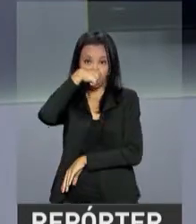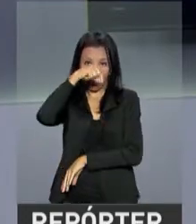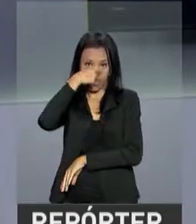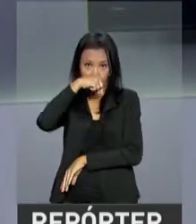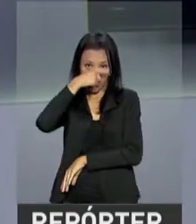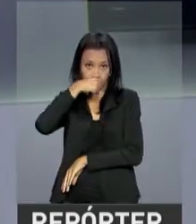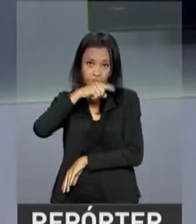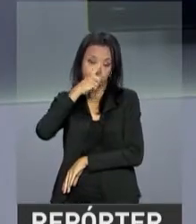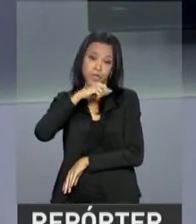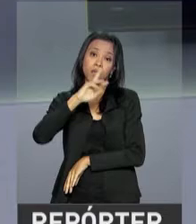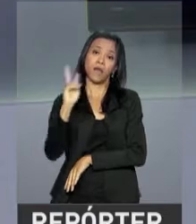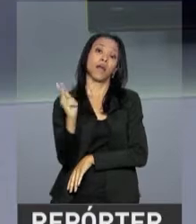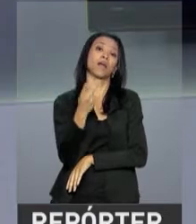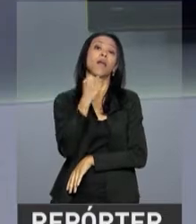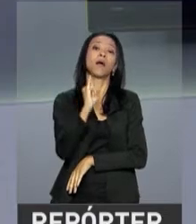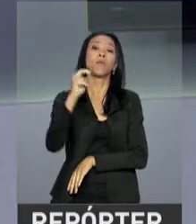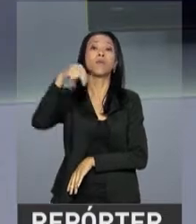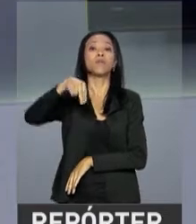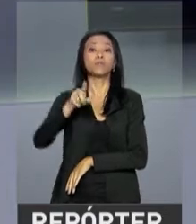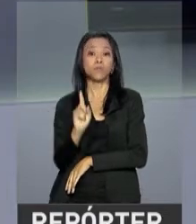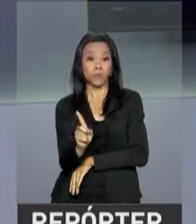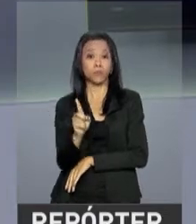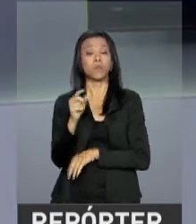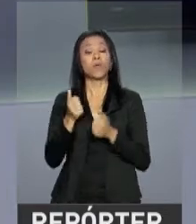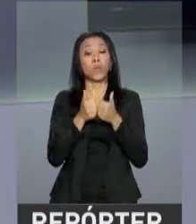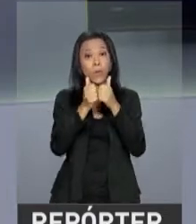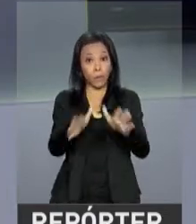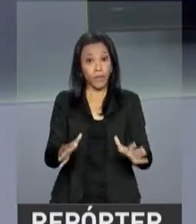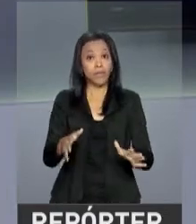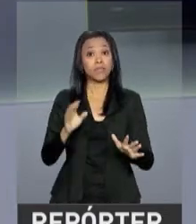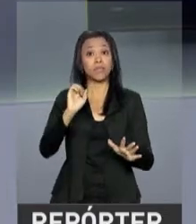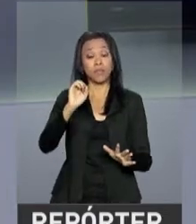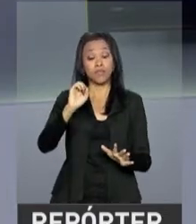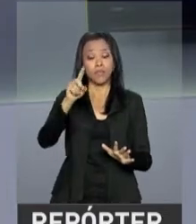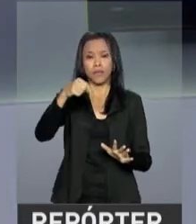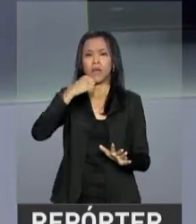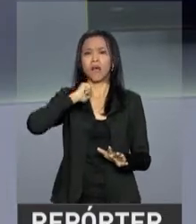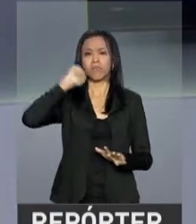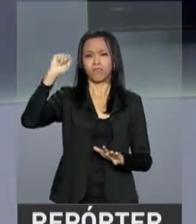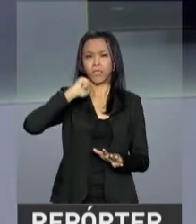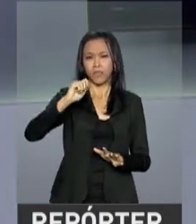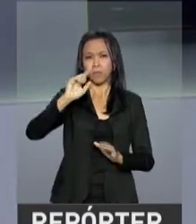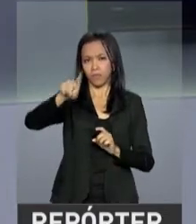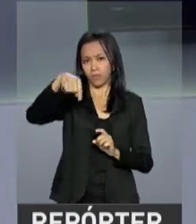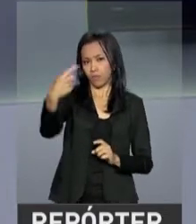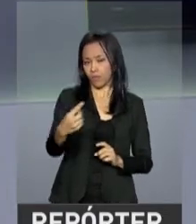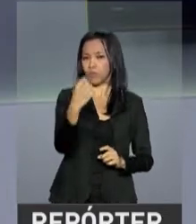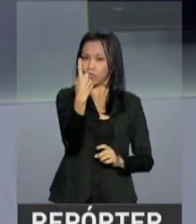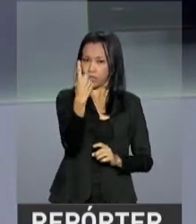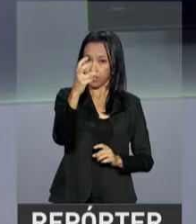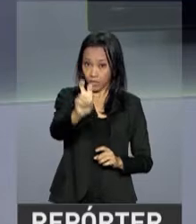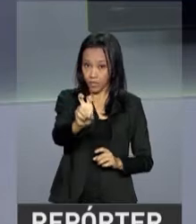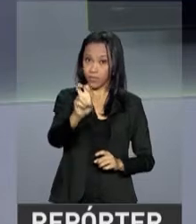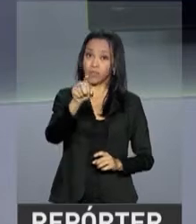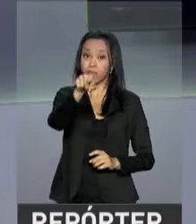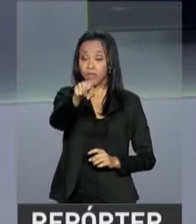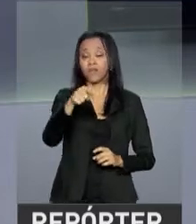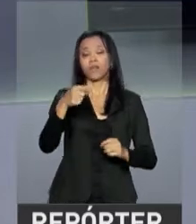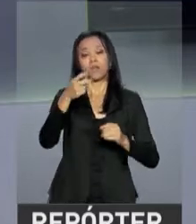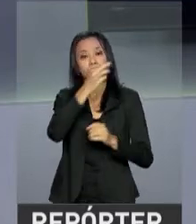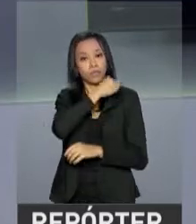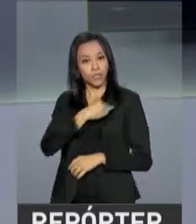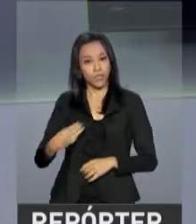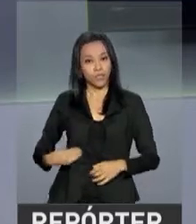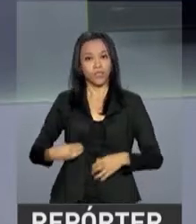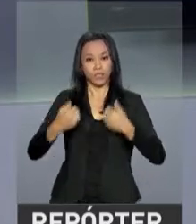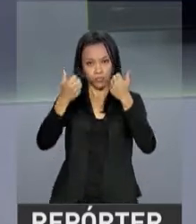gripe a mobilização começa na segunda quinzena de abril em uma entrevista exclusiva o ministro da saúde gilberto occhi